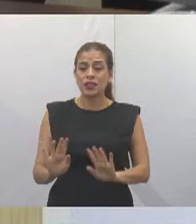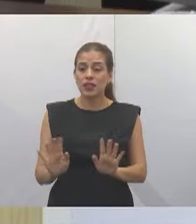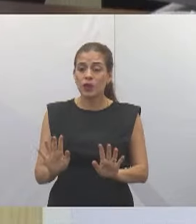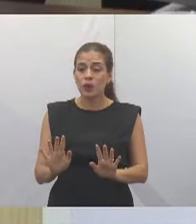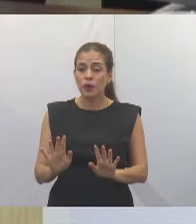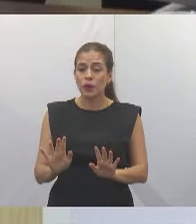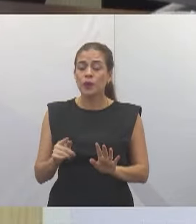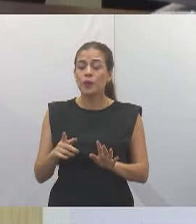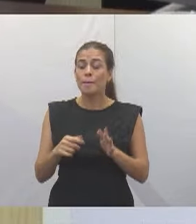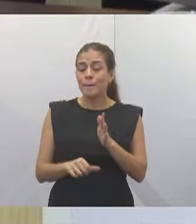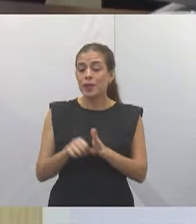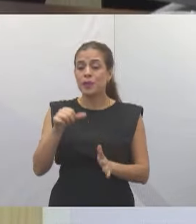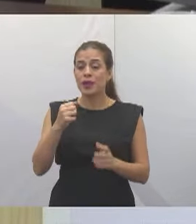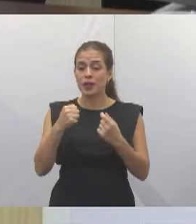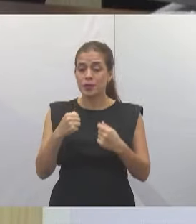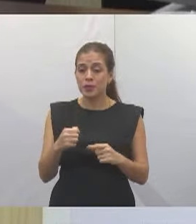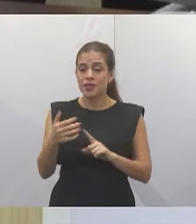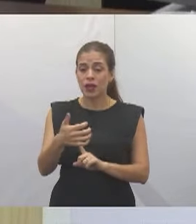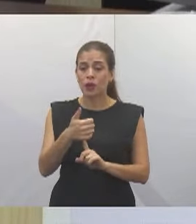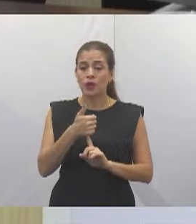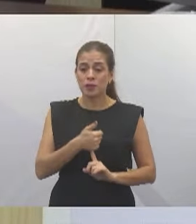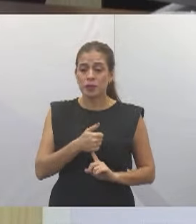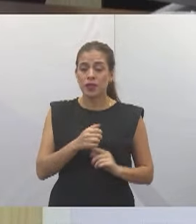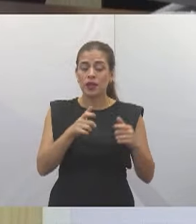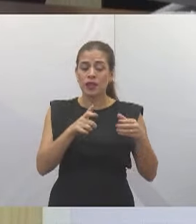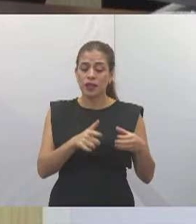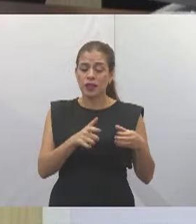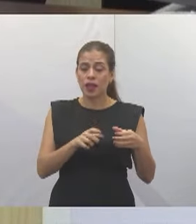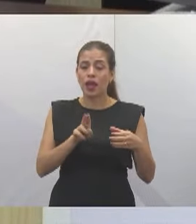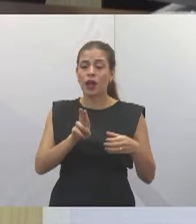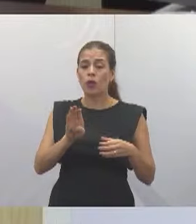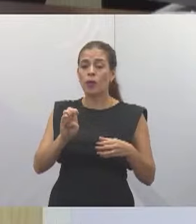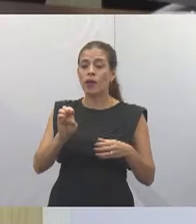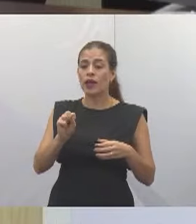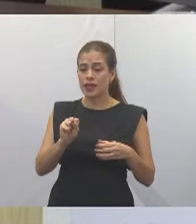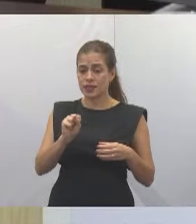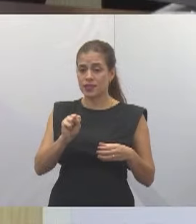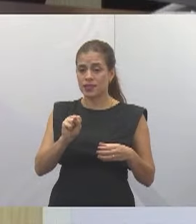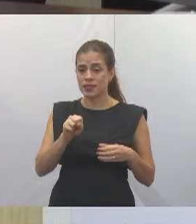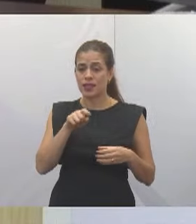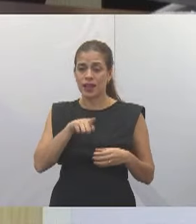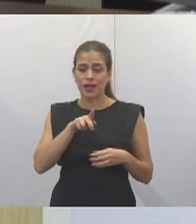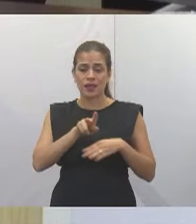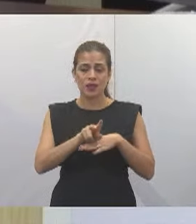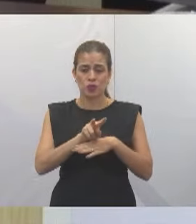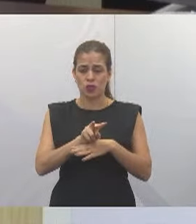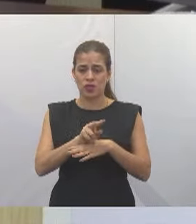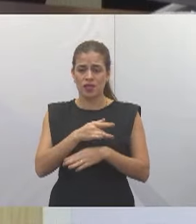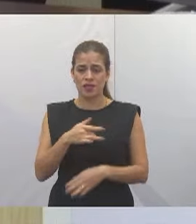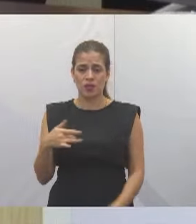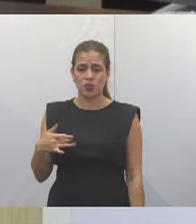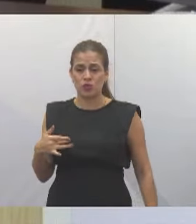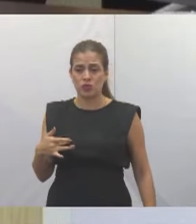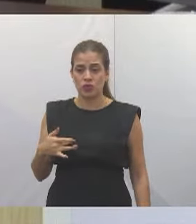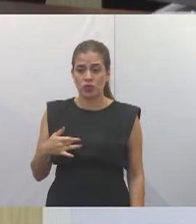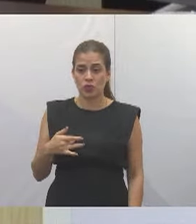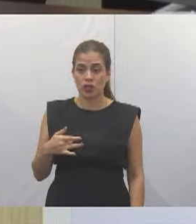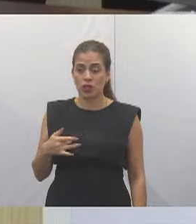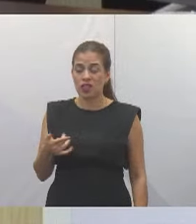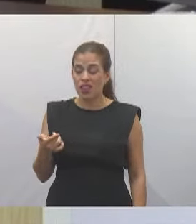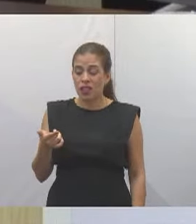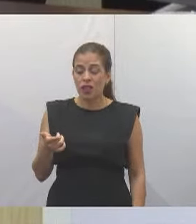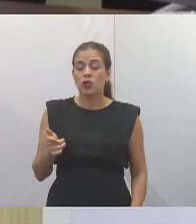paciente, onde ele tem que estar acolhido, é na atenção básica. Ali é que a gente faz a promoção da saúde. E todas as